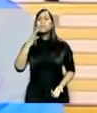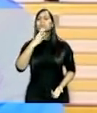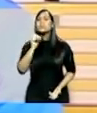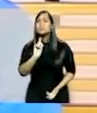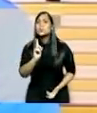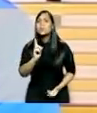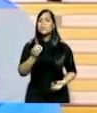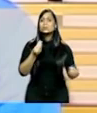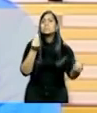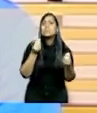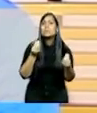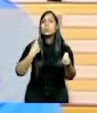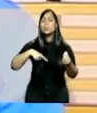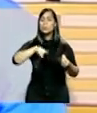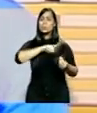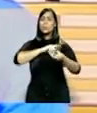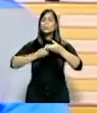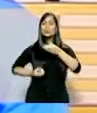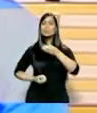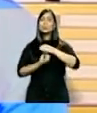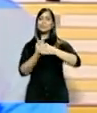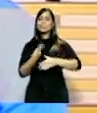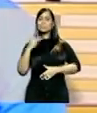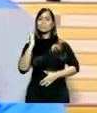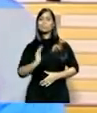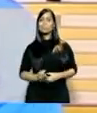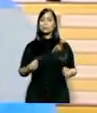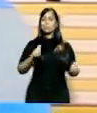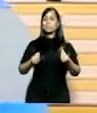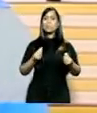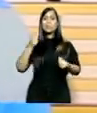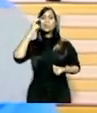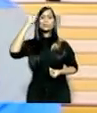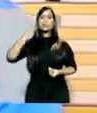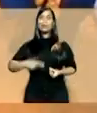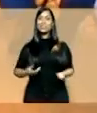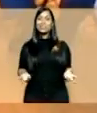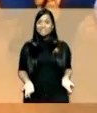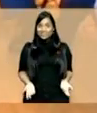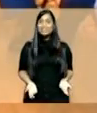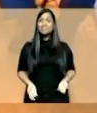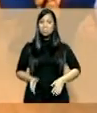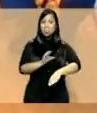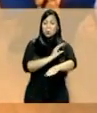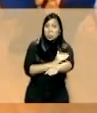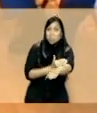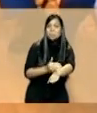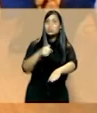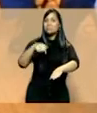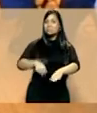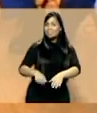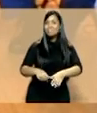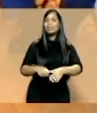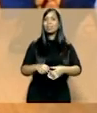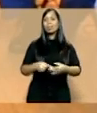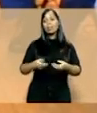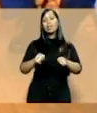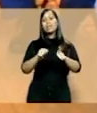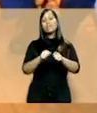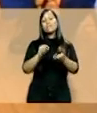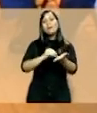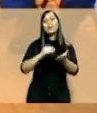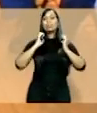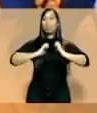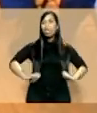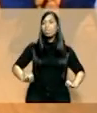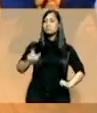a nossa formação étnica, a nossa formação cultural. Sim. E, consequentemente, né, ele age de forma antiética em relação ao outro,